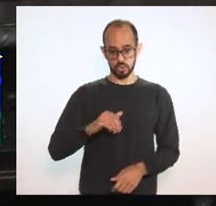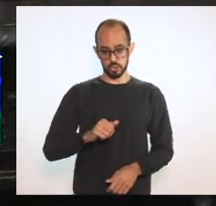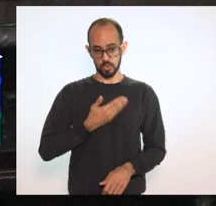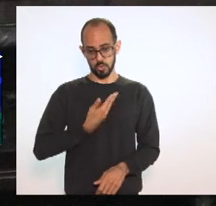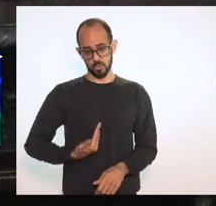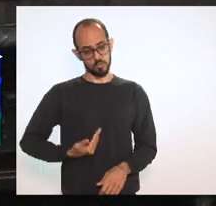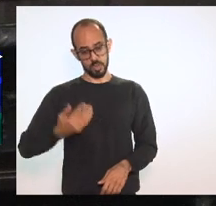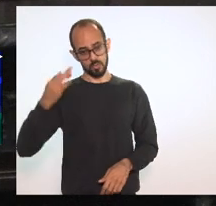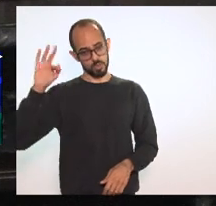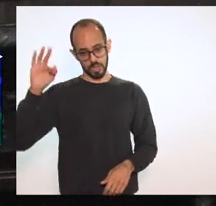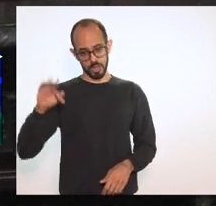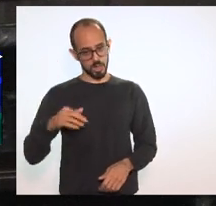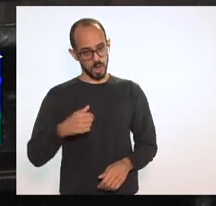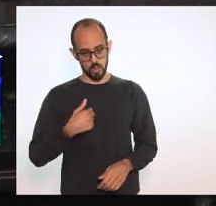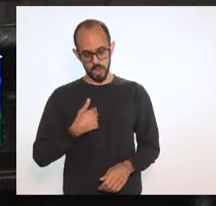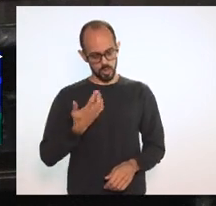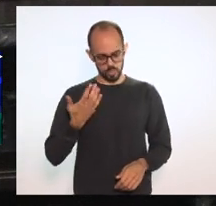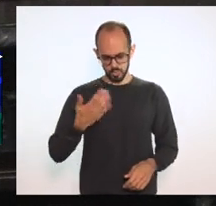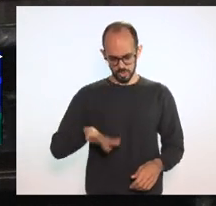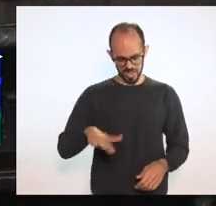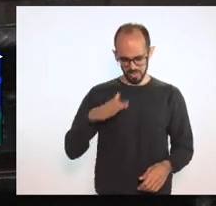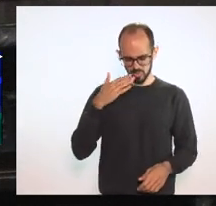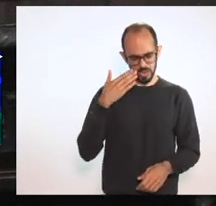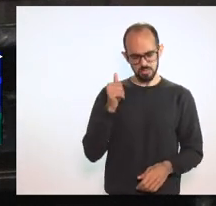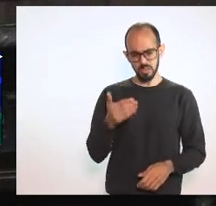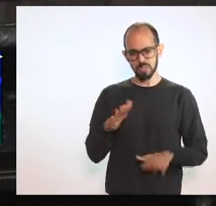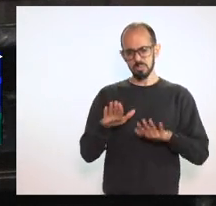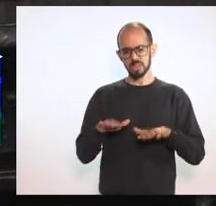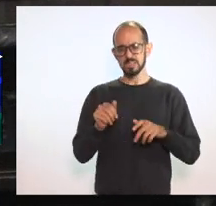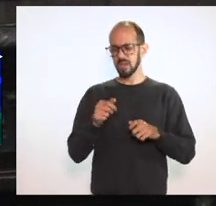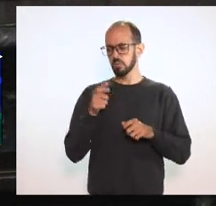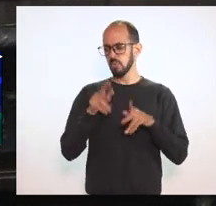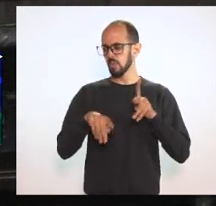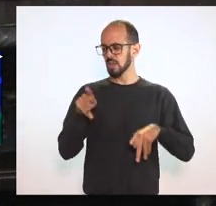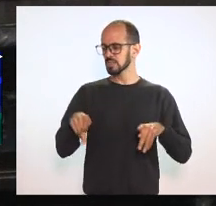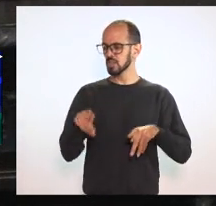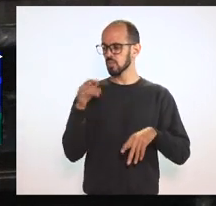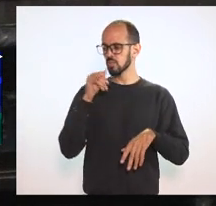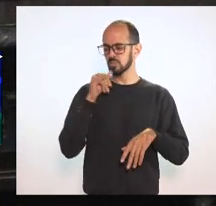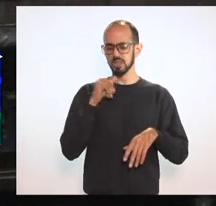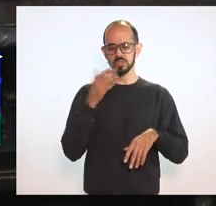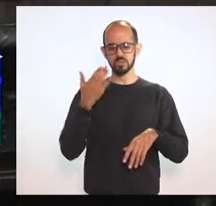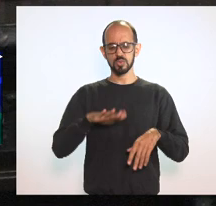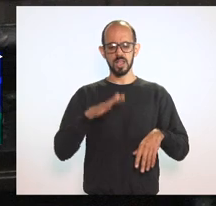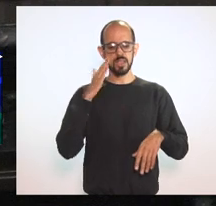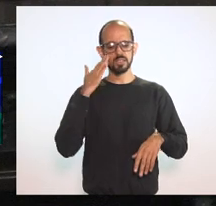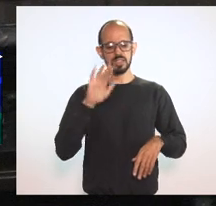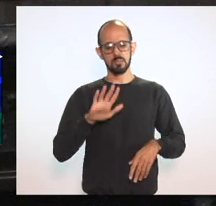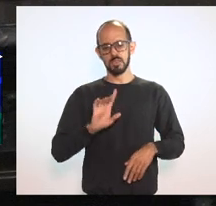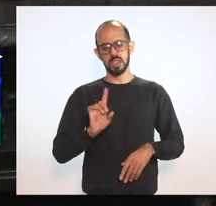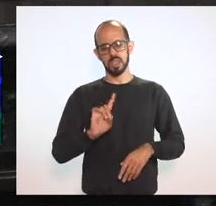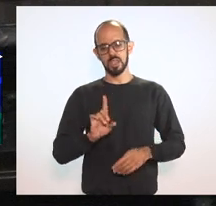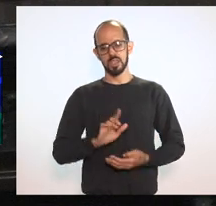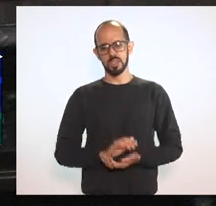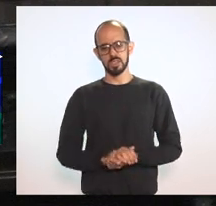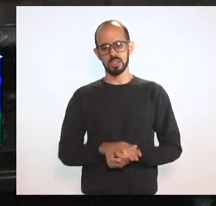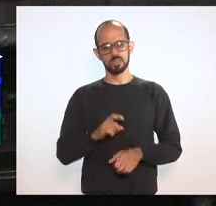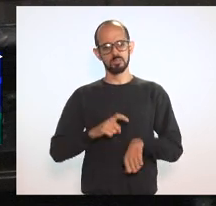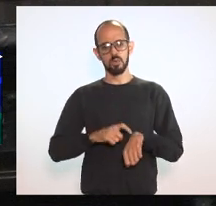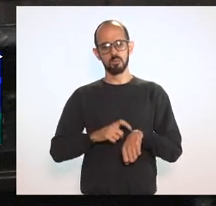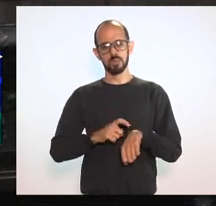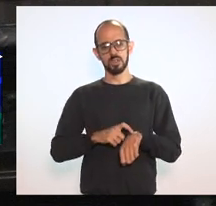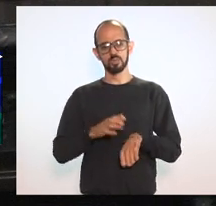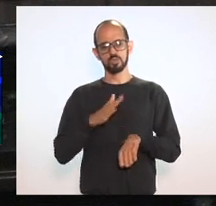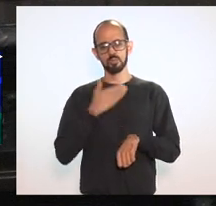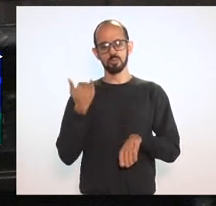estou interessado em saber a população Fluminense não está interessado em saber nesse momento de tantas mortes de